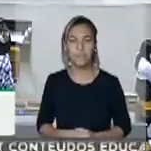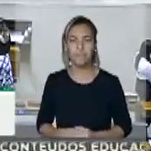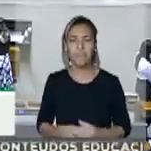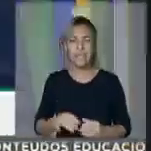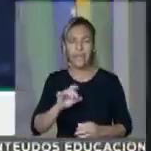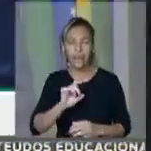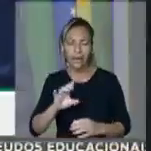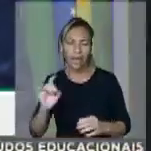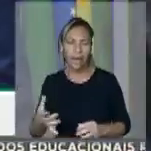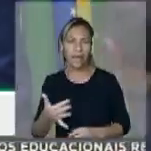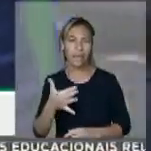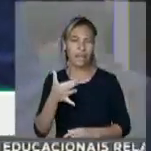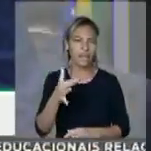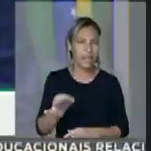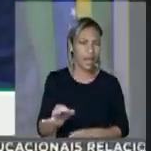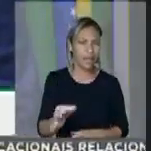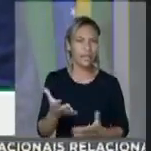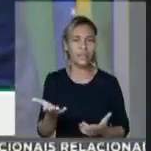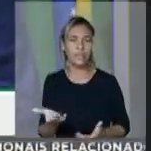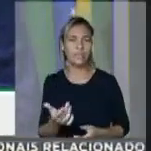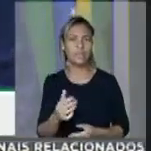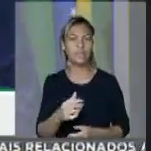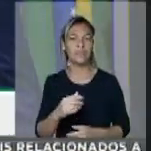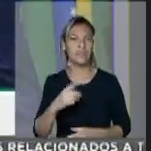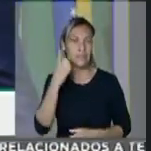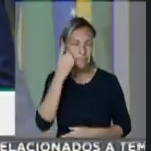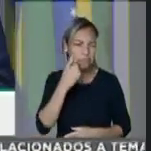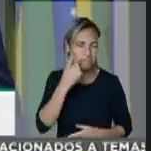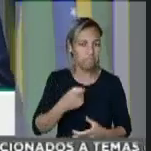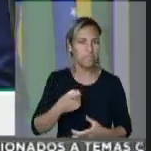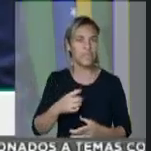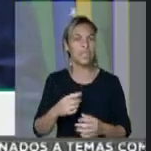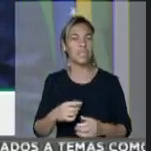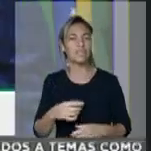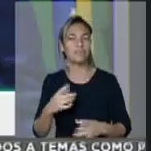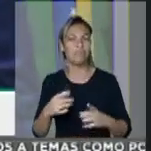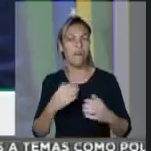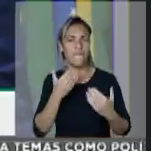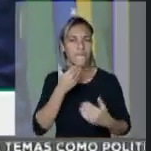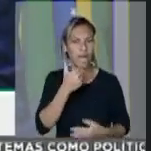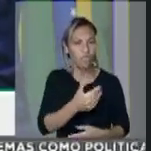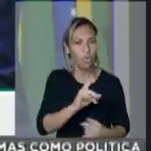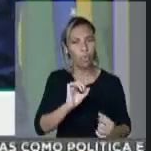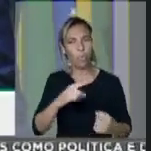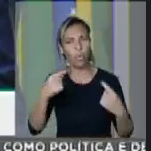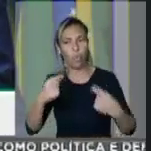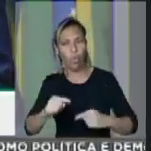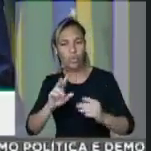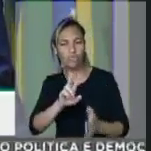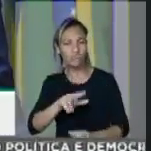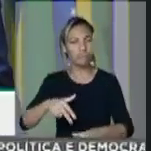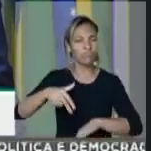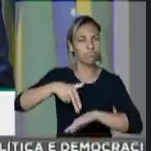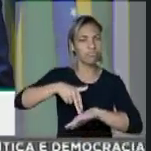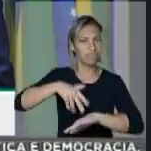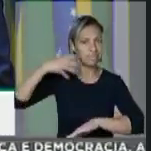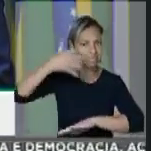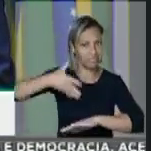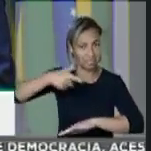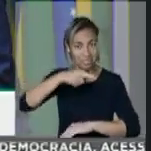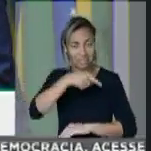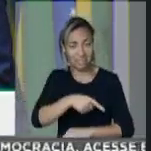a cada 10 parlamentares da esquerda que sobem naquela tribuna,